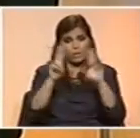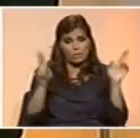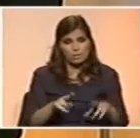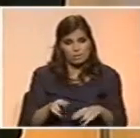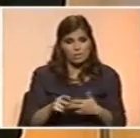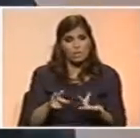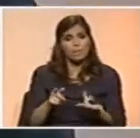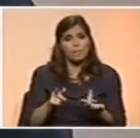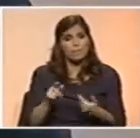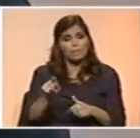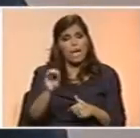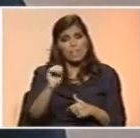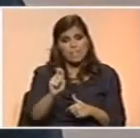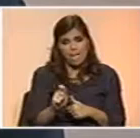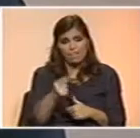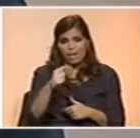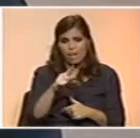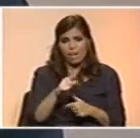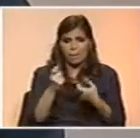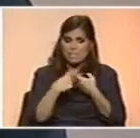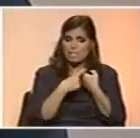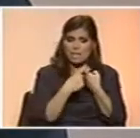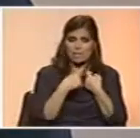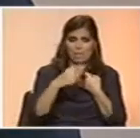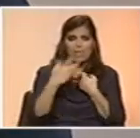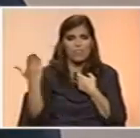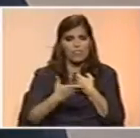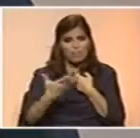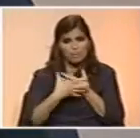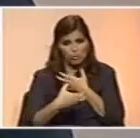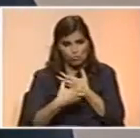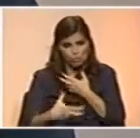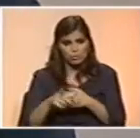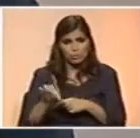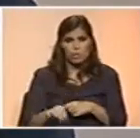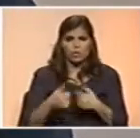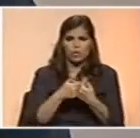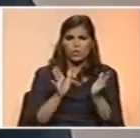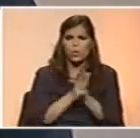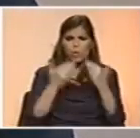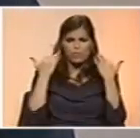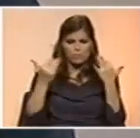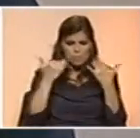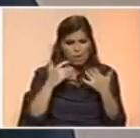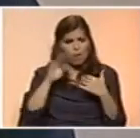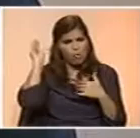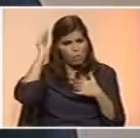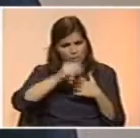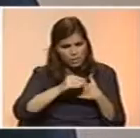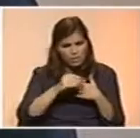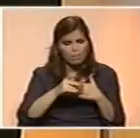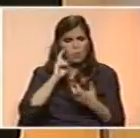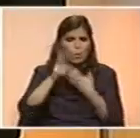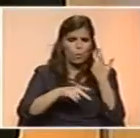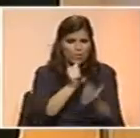SN, que também temos parceiros e eles têm direito a descontos. Também tem toda a informação sobre o Buddy, procura de